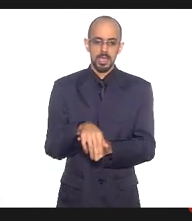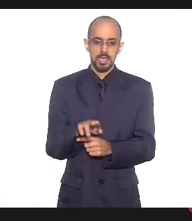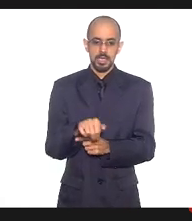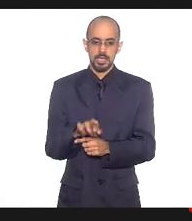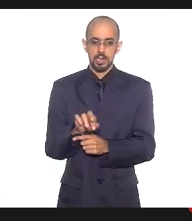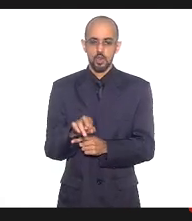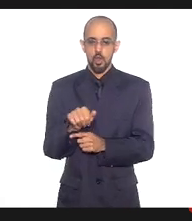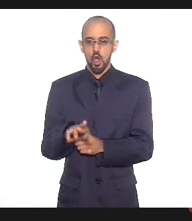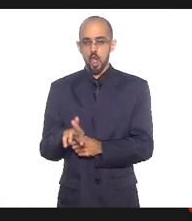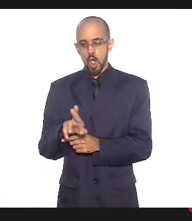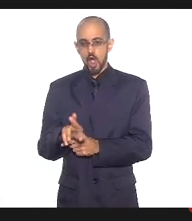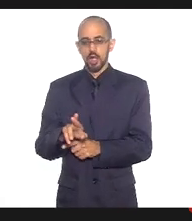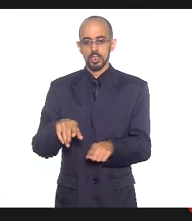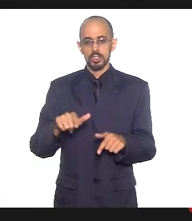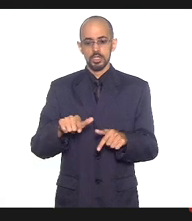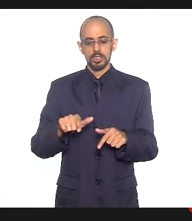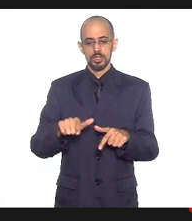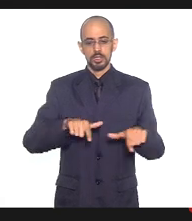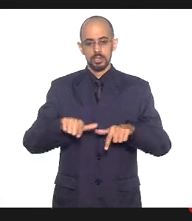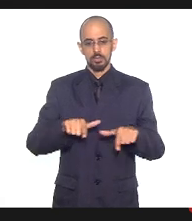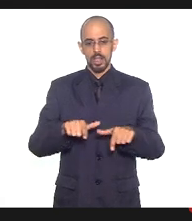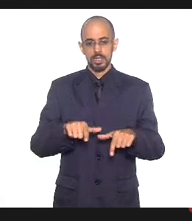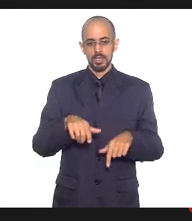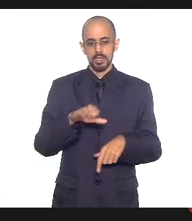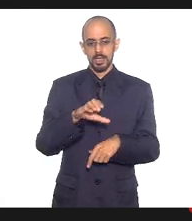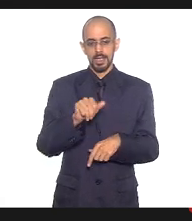Carcará, Bacalhau.